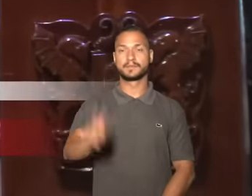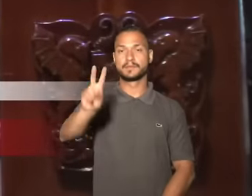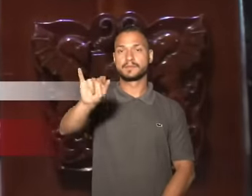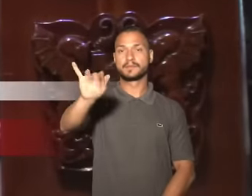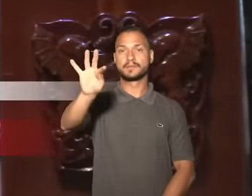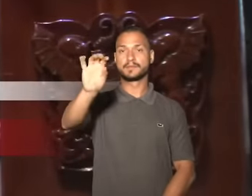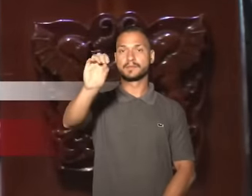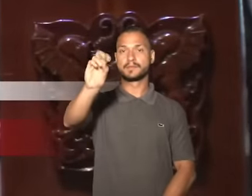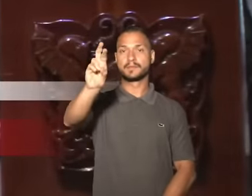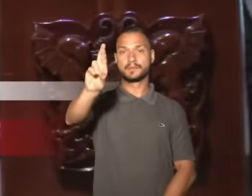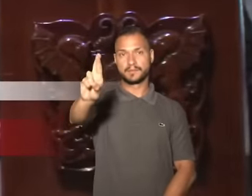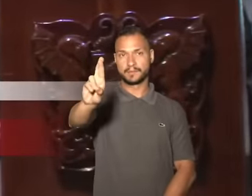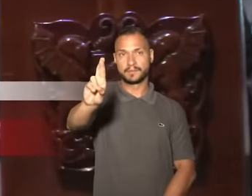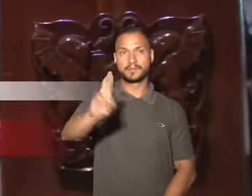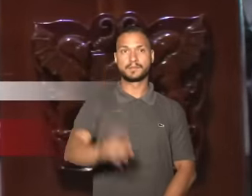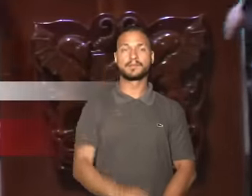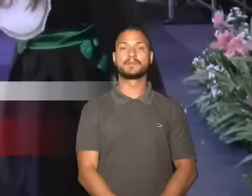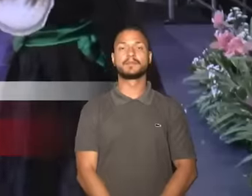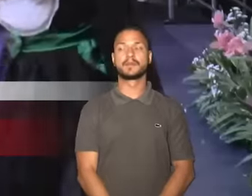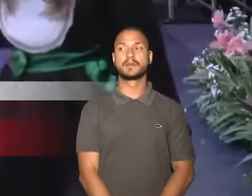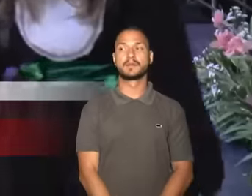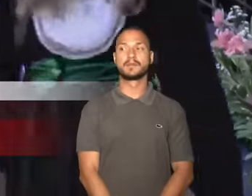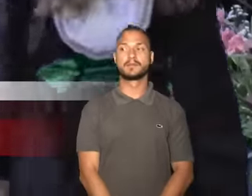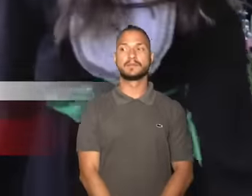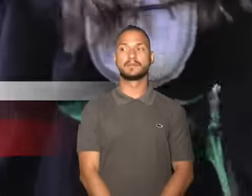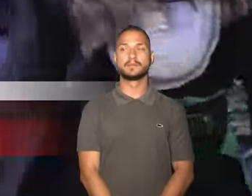Vitor Gouveia Rogel.